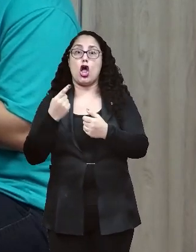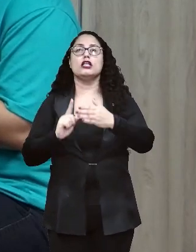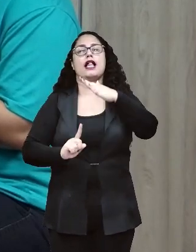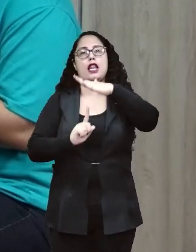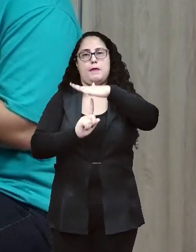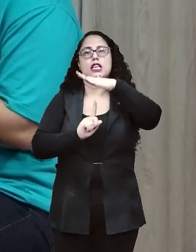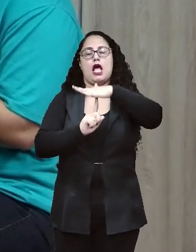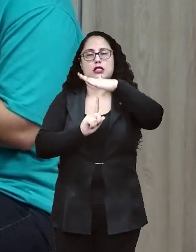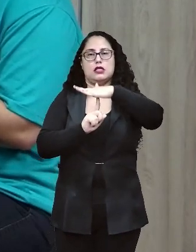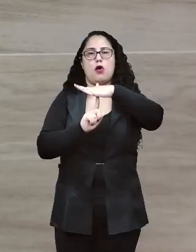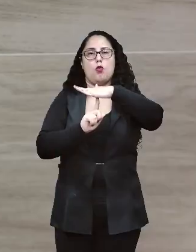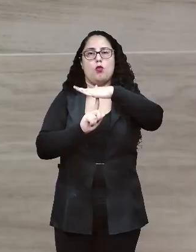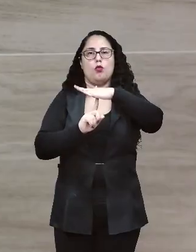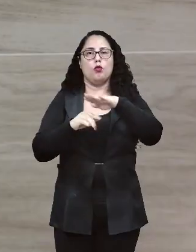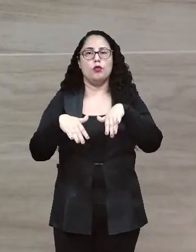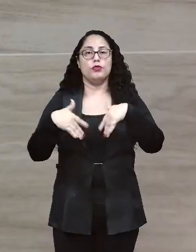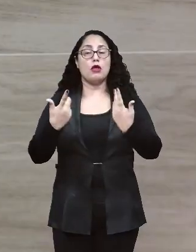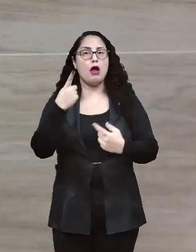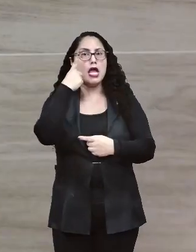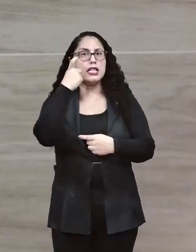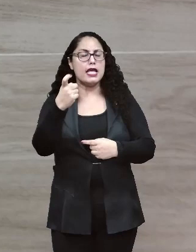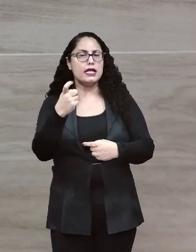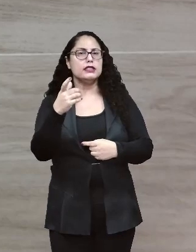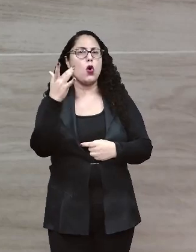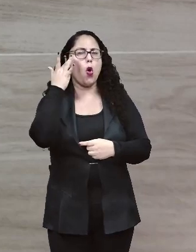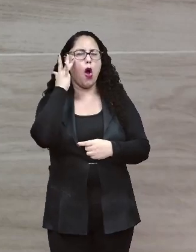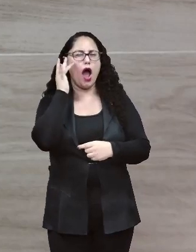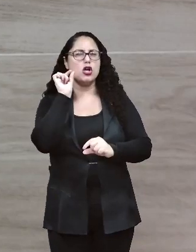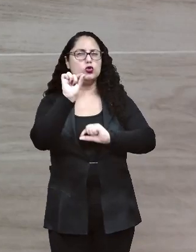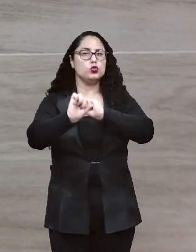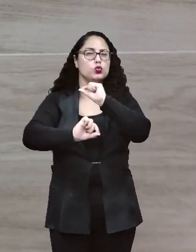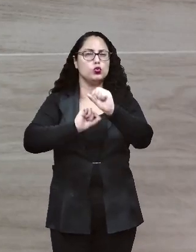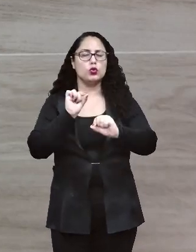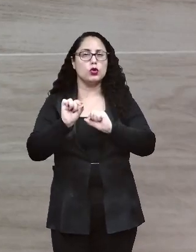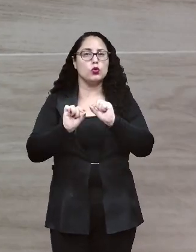limitações, né? E interessante, eu acho que para